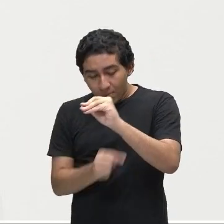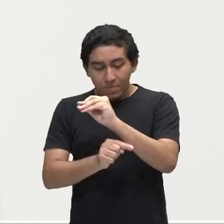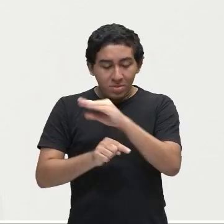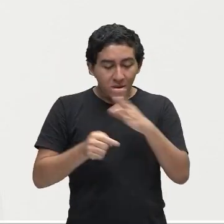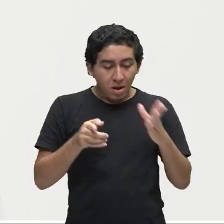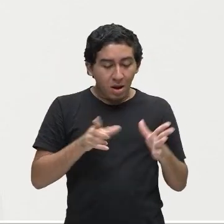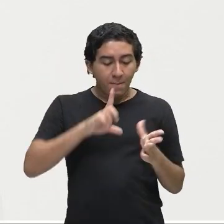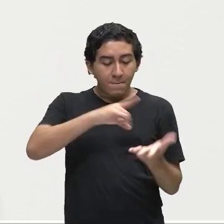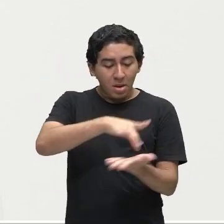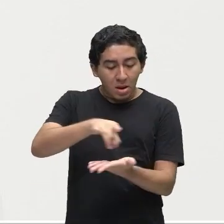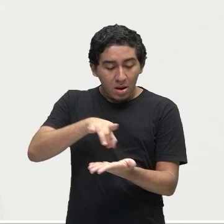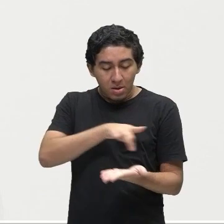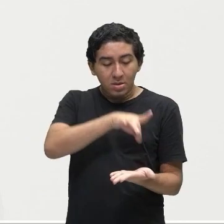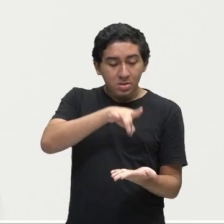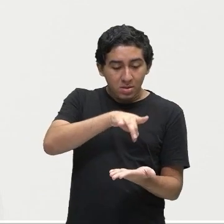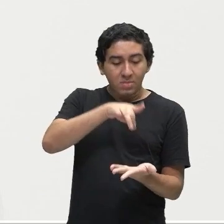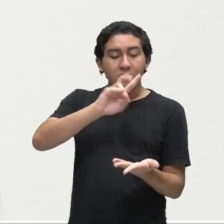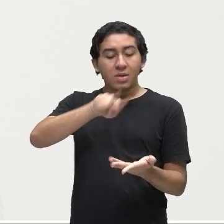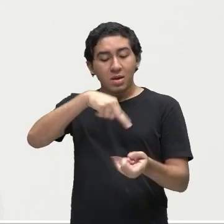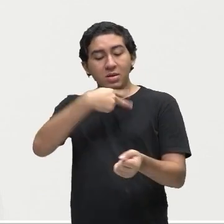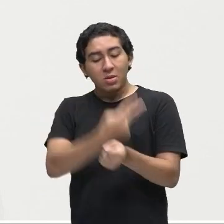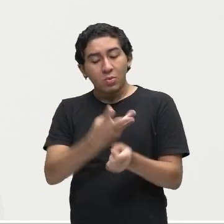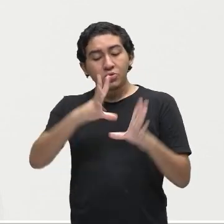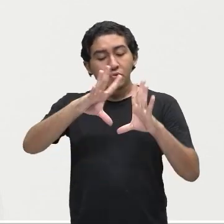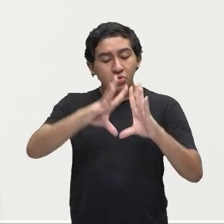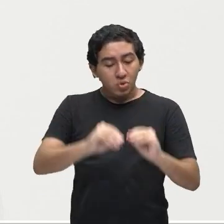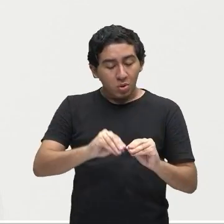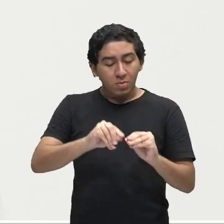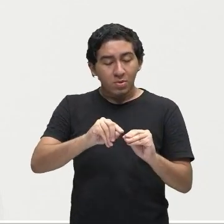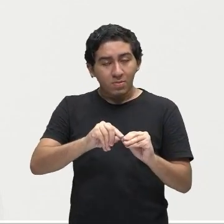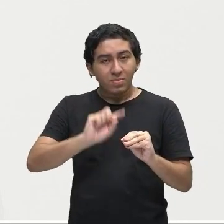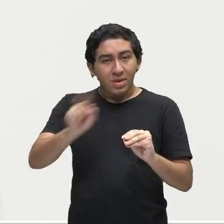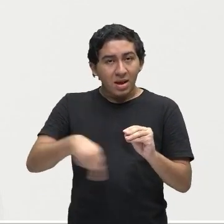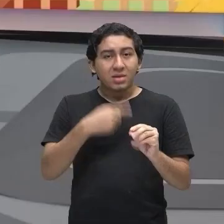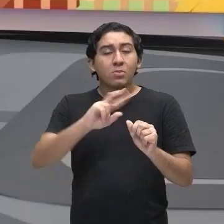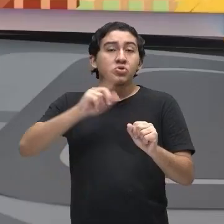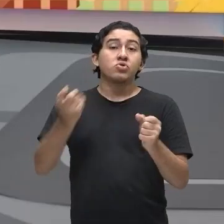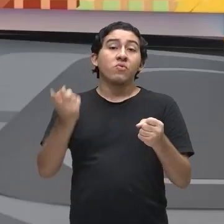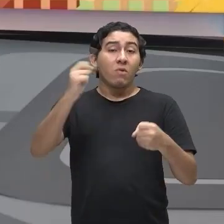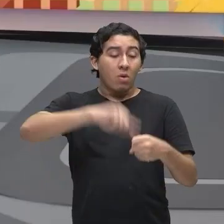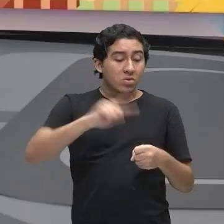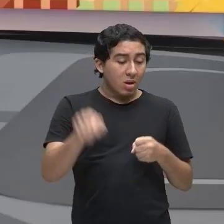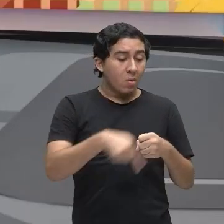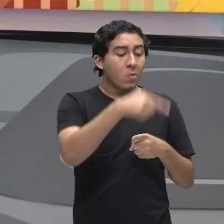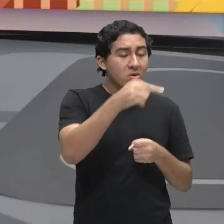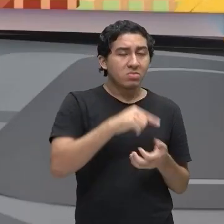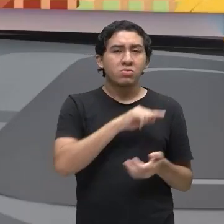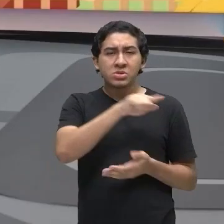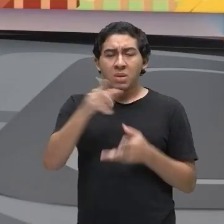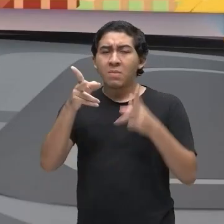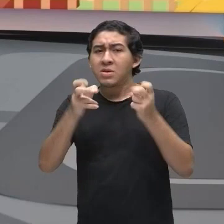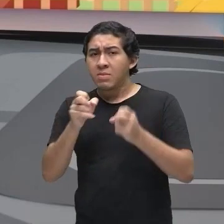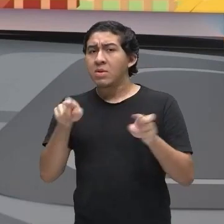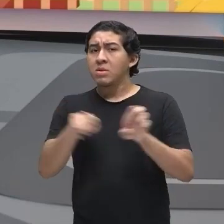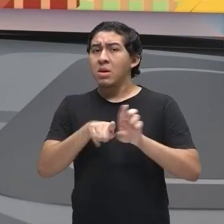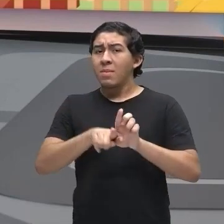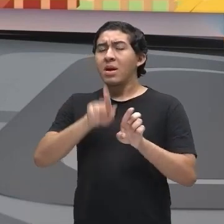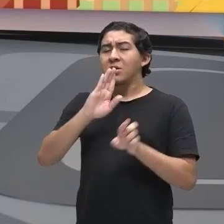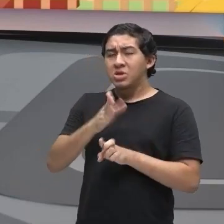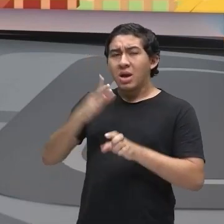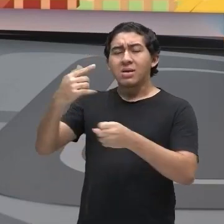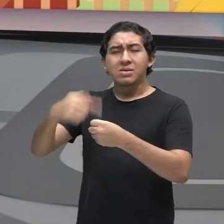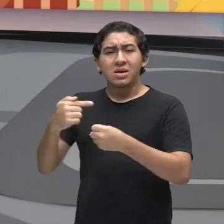onde há aquelas comunidades que existem plantações, onde as pessoas trabalham com o cultivo. Você deve já ter percebido que em uma época